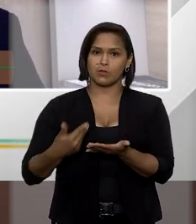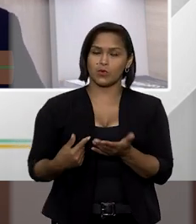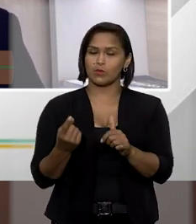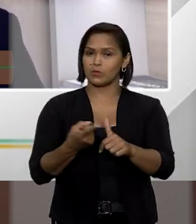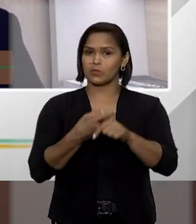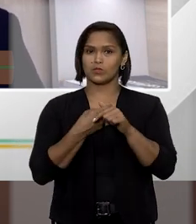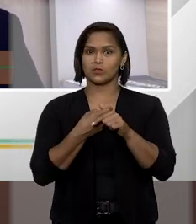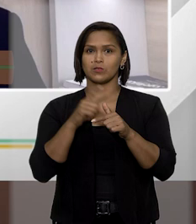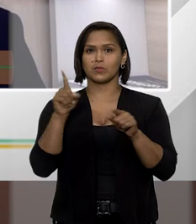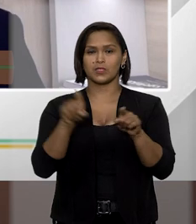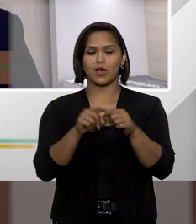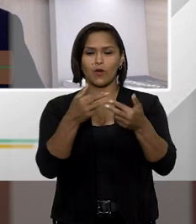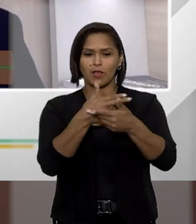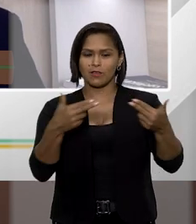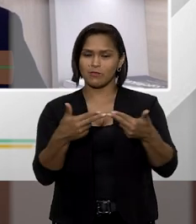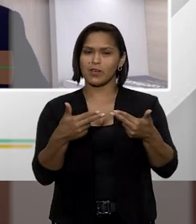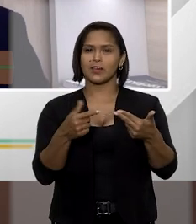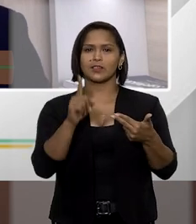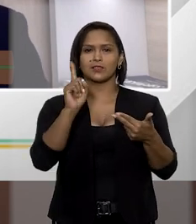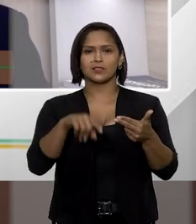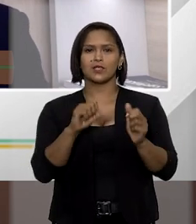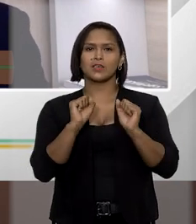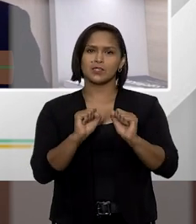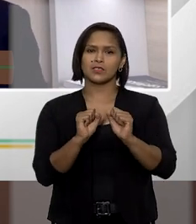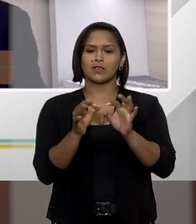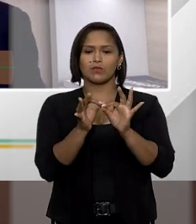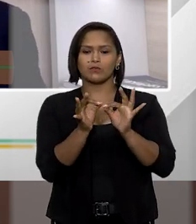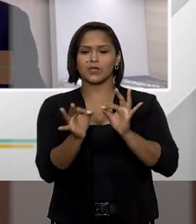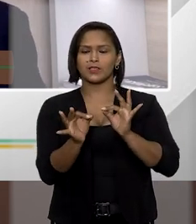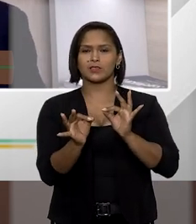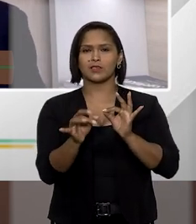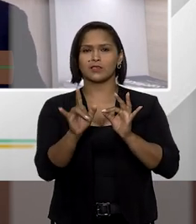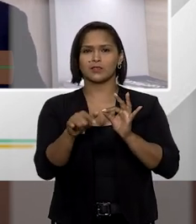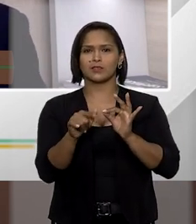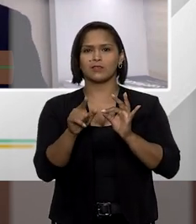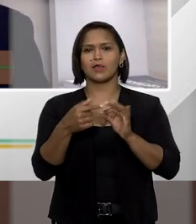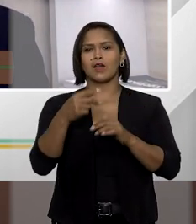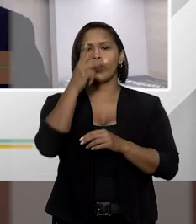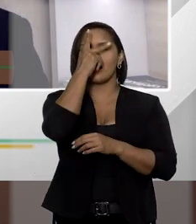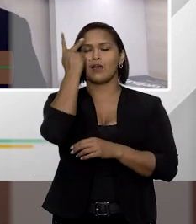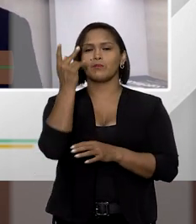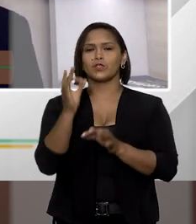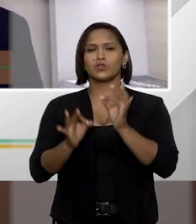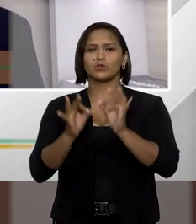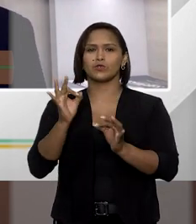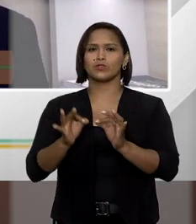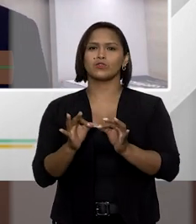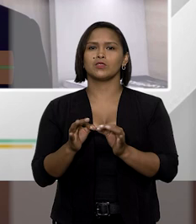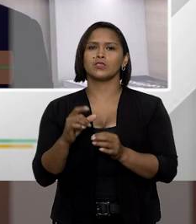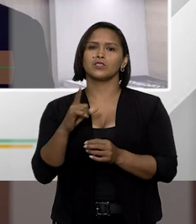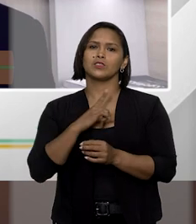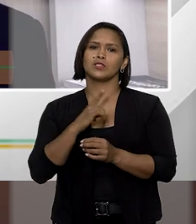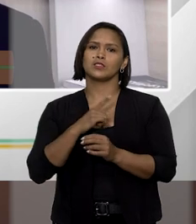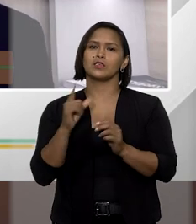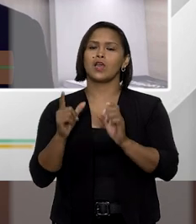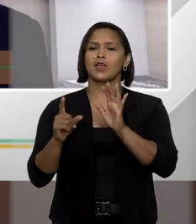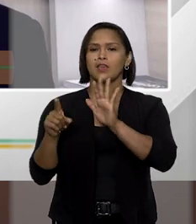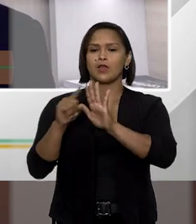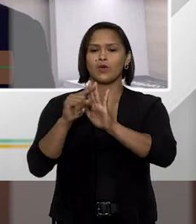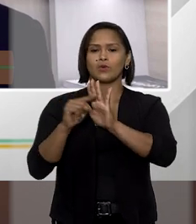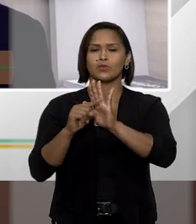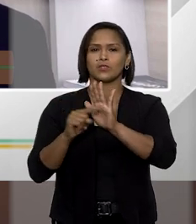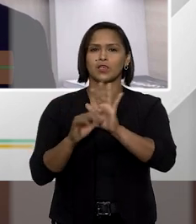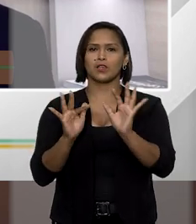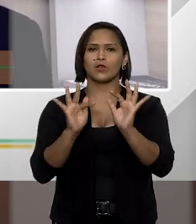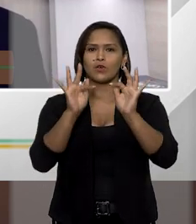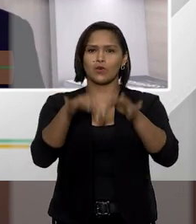de suspensão, etc., são extensíveis a pessoas jurídicas constituídas